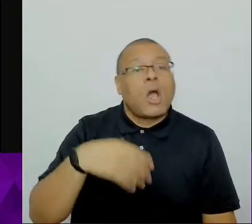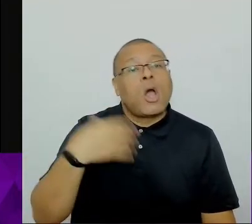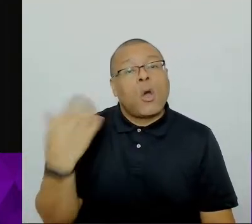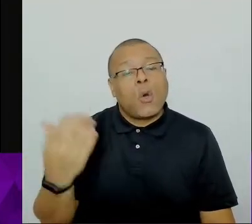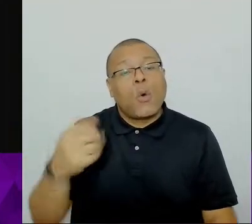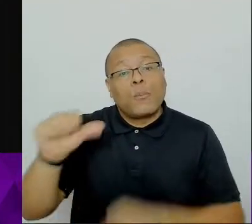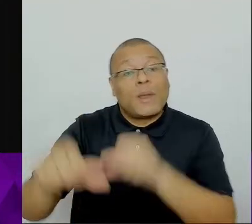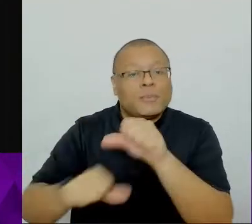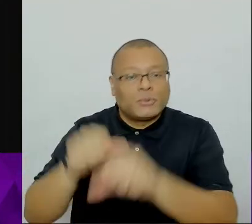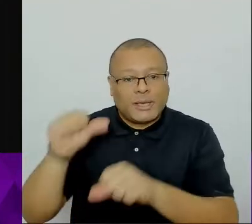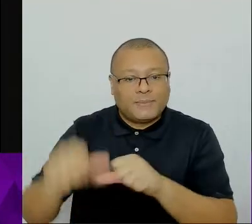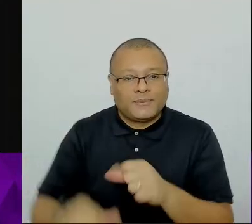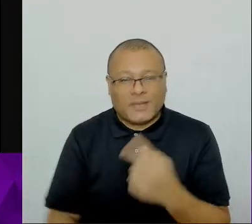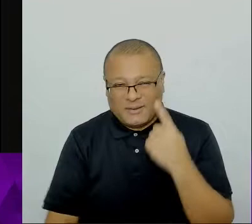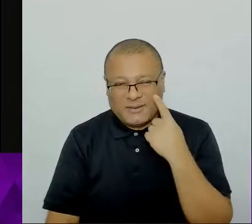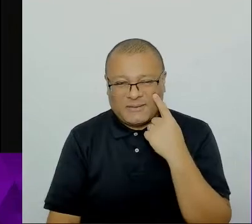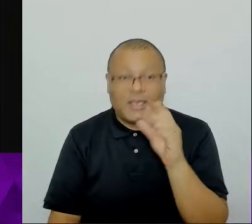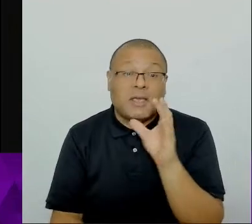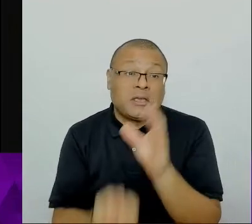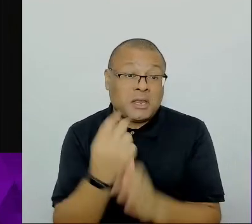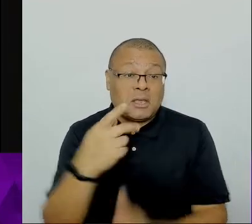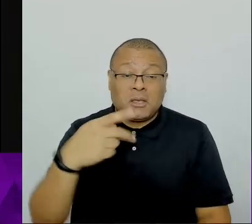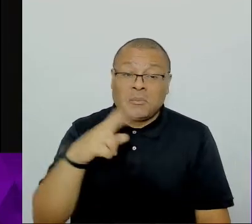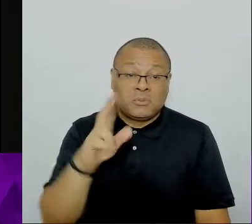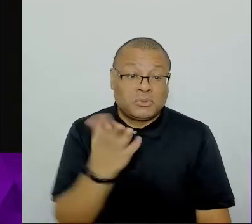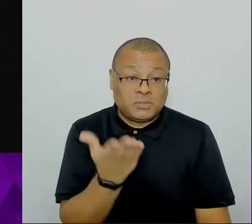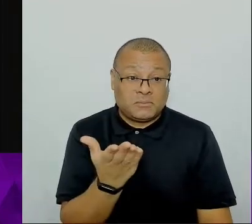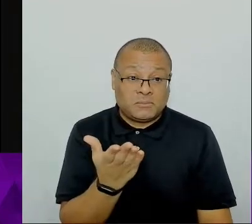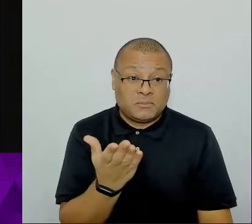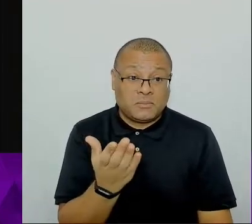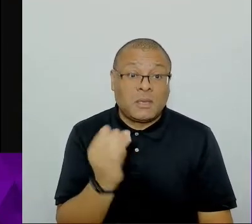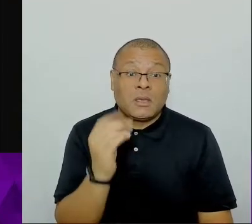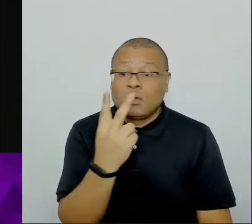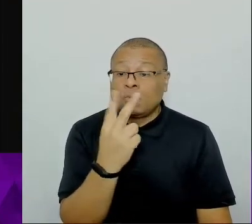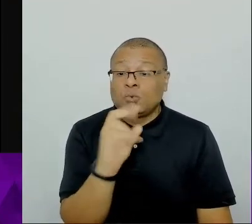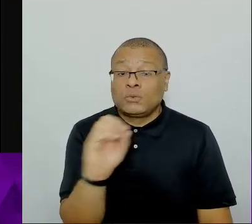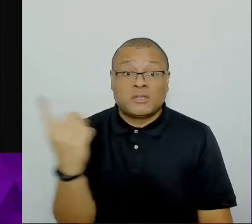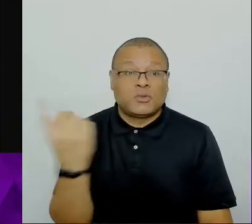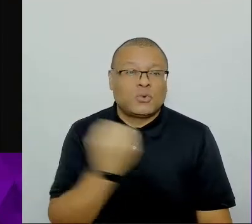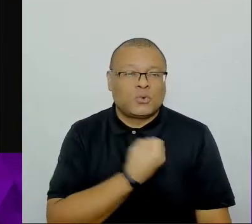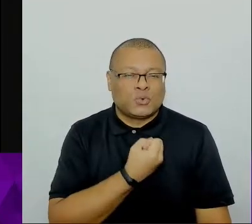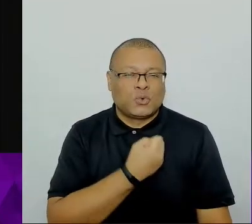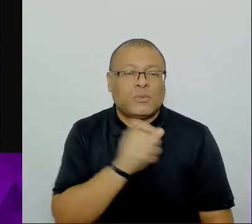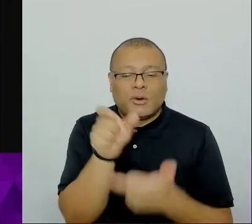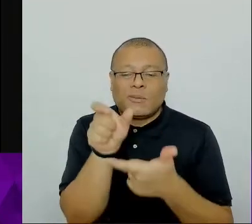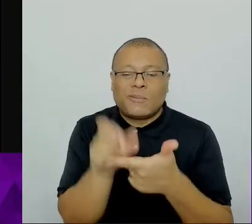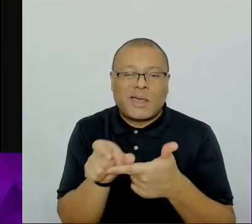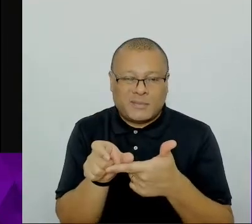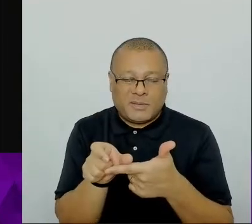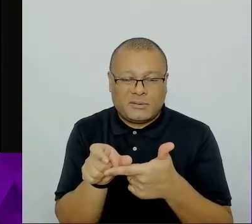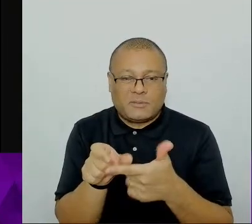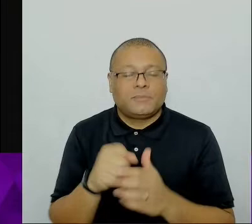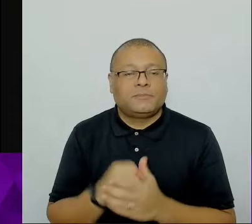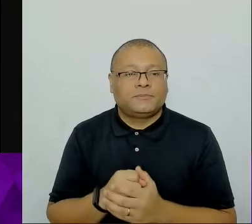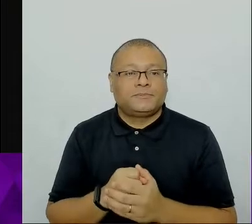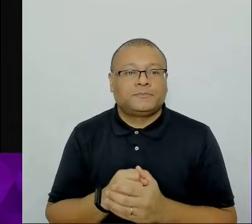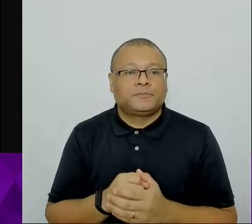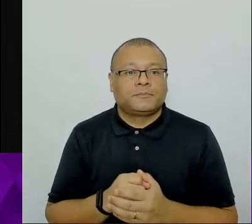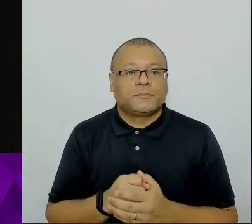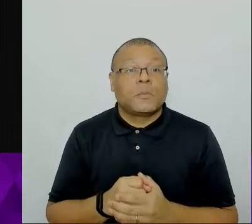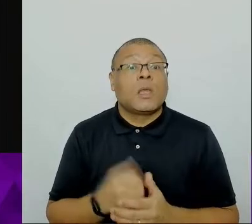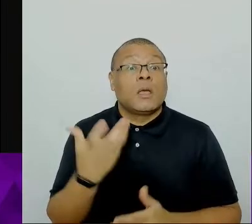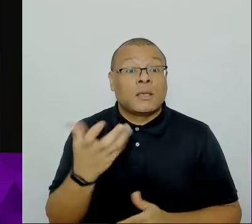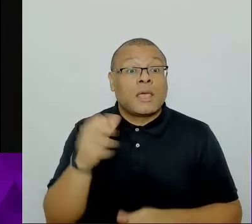um recurso. Então, se eu quiser criar, eu poderia usar o put e o 201, passando o objeto que eu quero salvar. E se eu